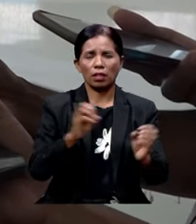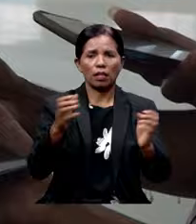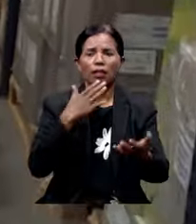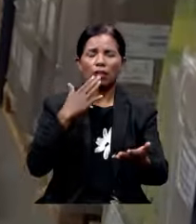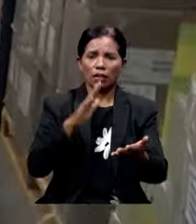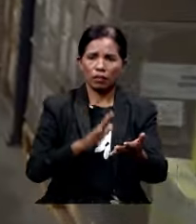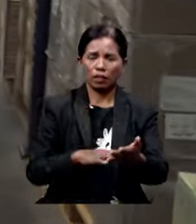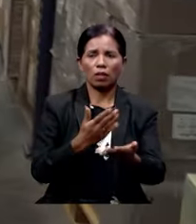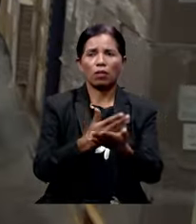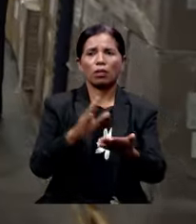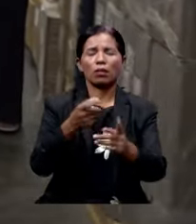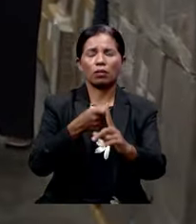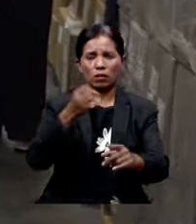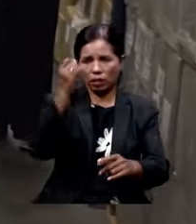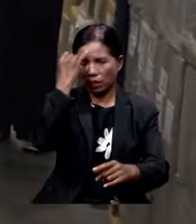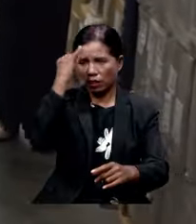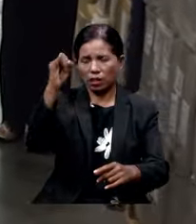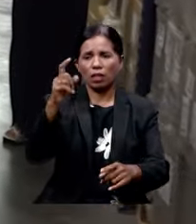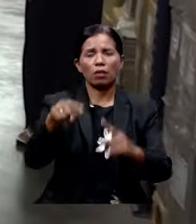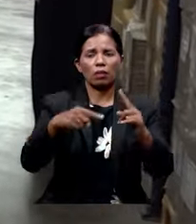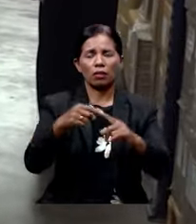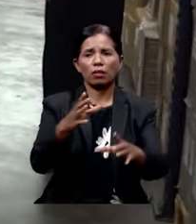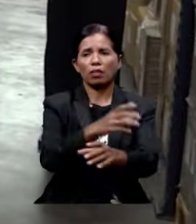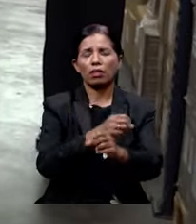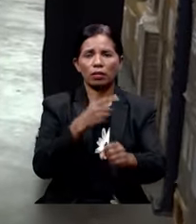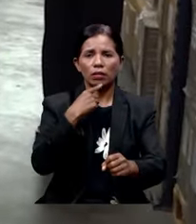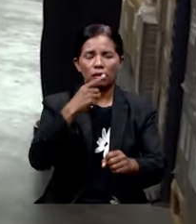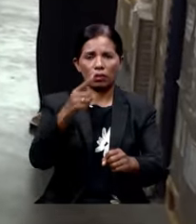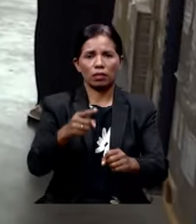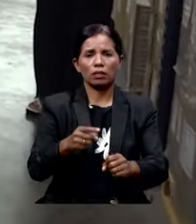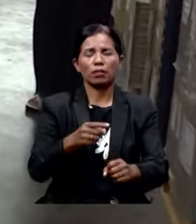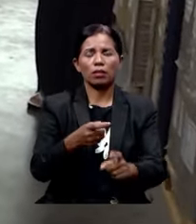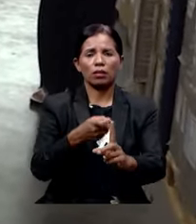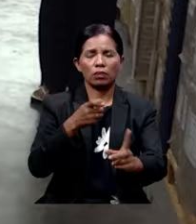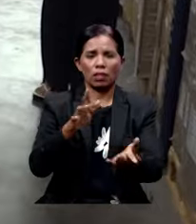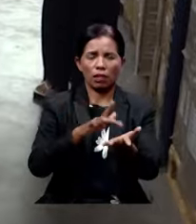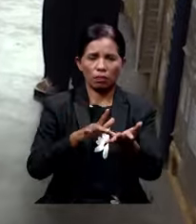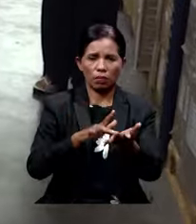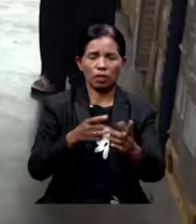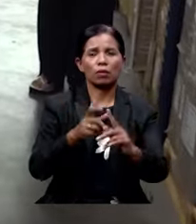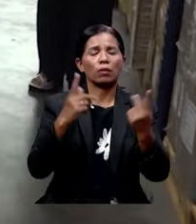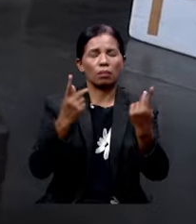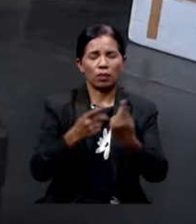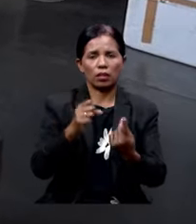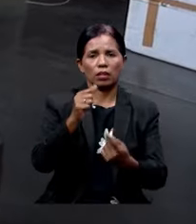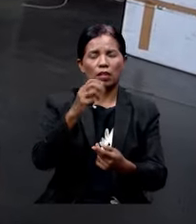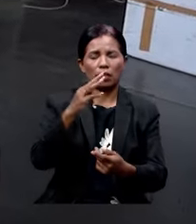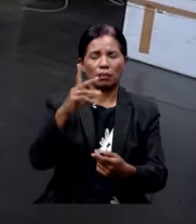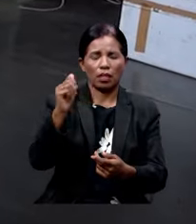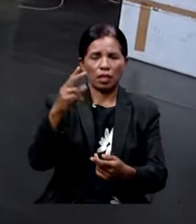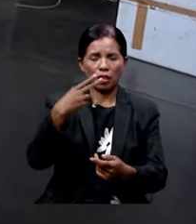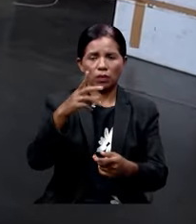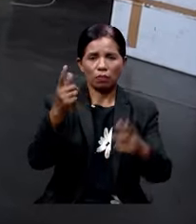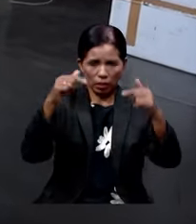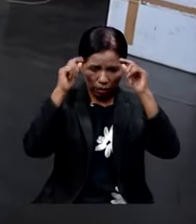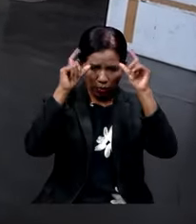ne besosa husi India. Tamba ne ba inhira ziemeni confirma kona ba urising husi ai Muruk ne be companhia Salimaco ati importa mai